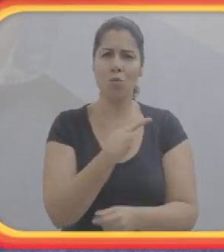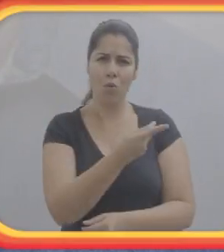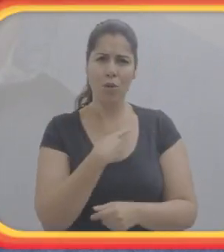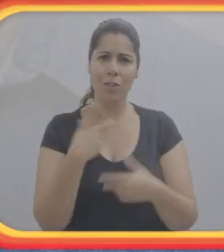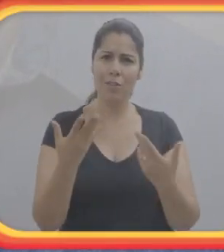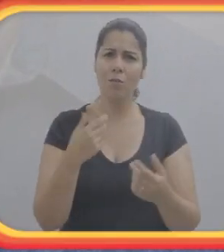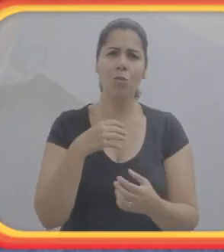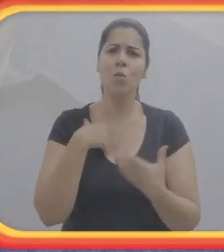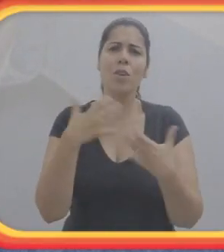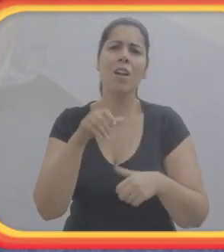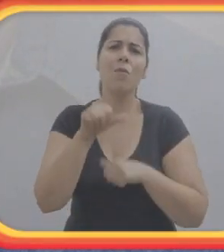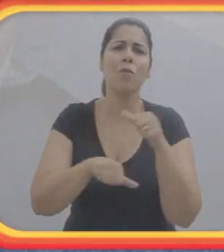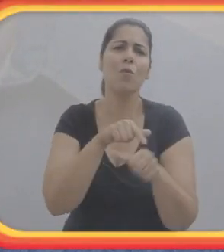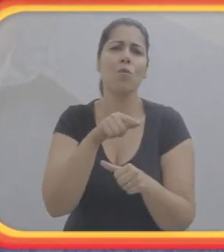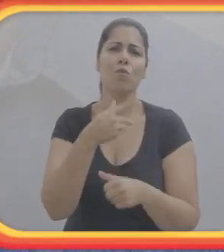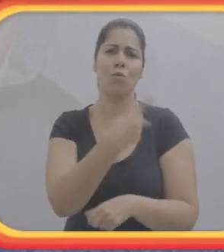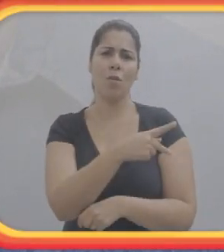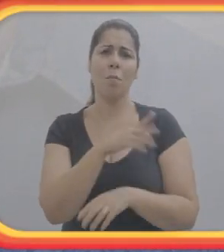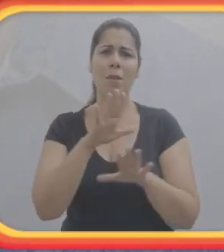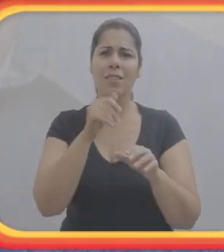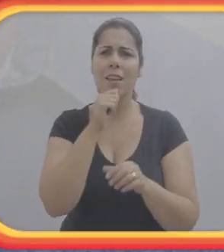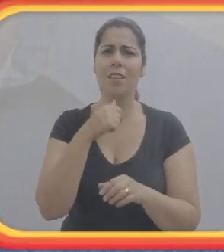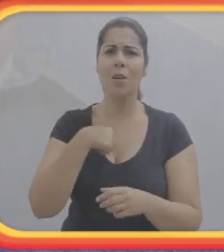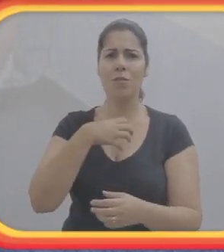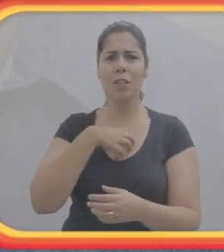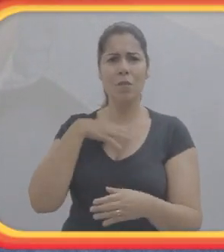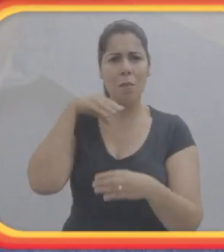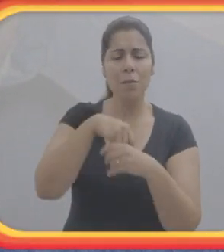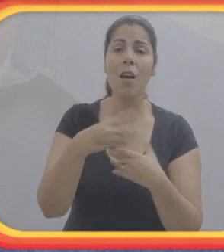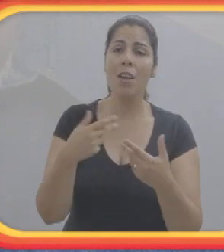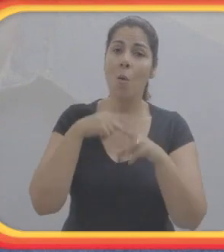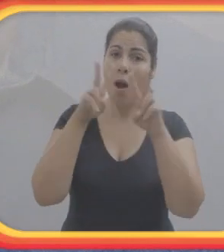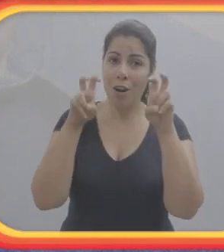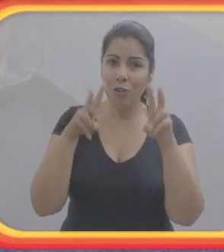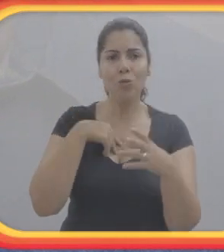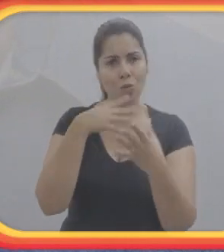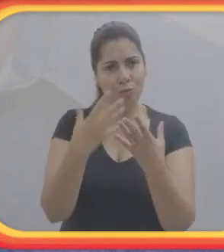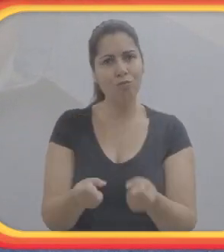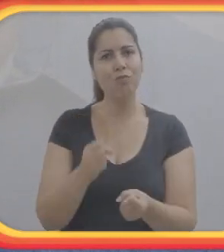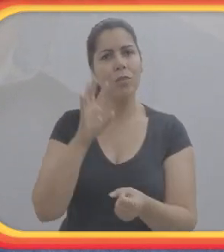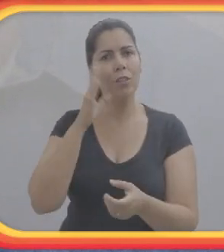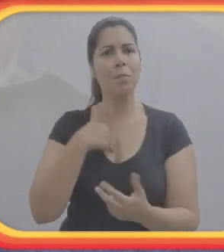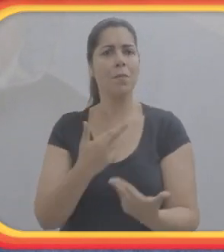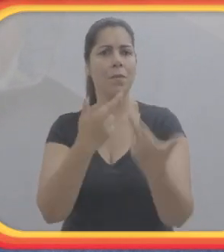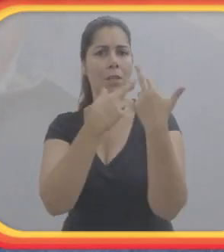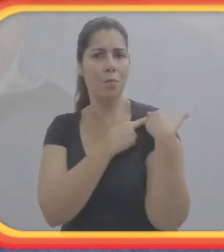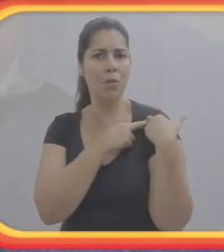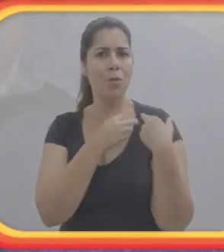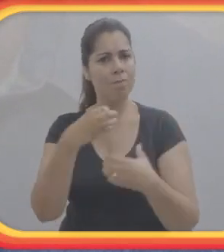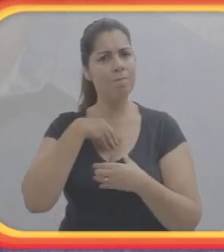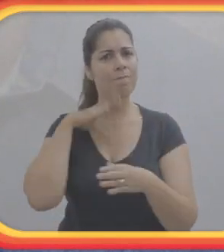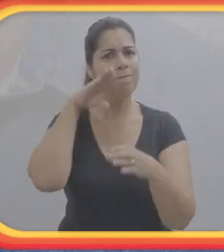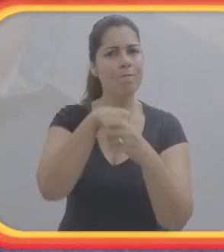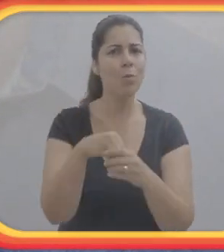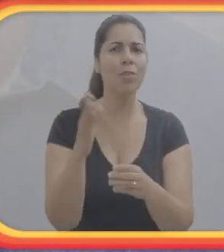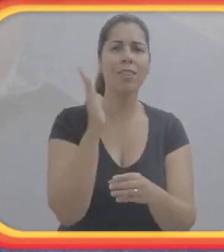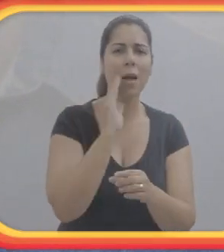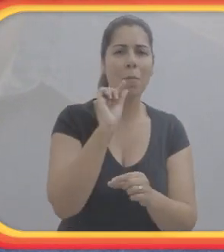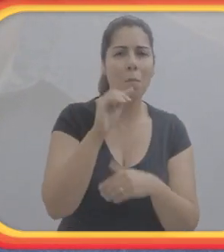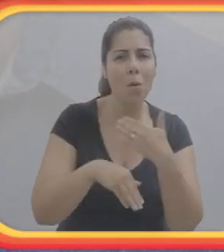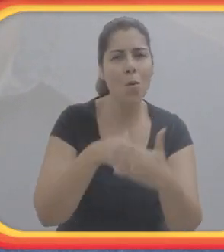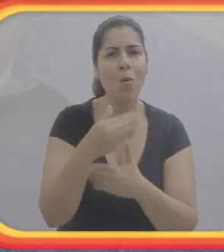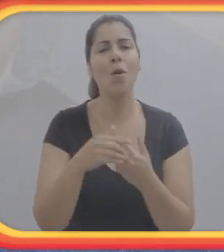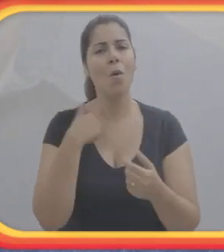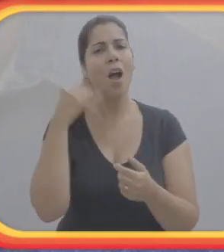E aí eu assumo, digamos, as minhas responsabilidades, me ponho a cara a tapa um pouquinho. E eu acho que eu sempre quis fazer o livro dessa